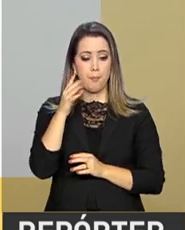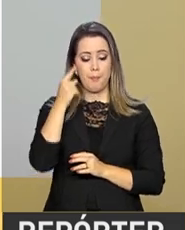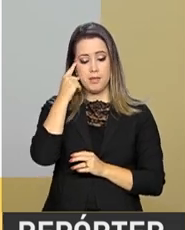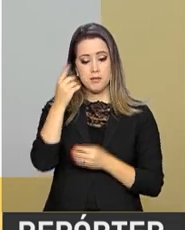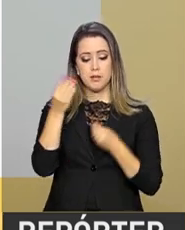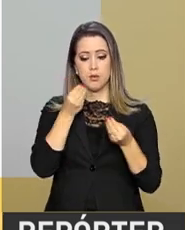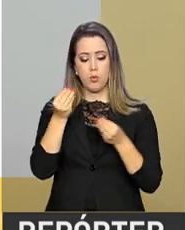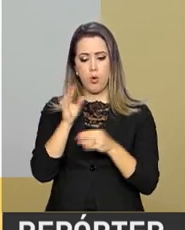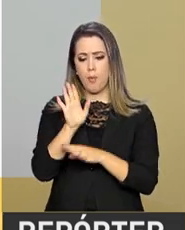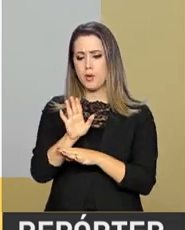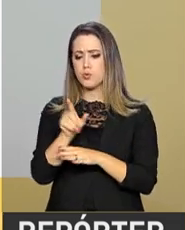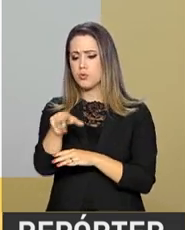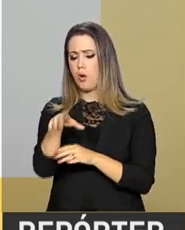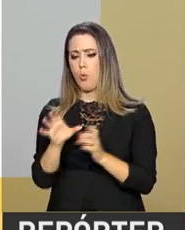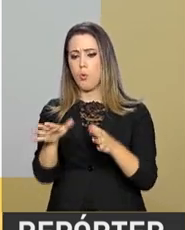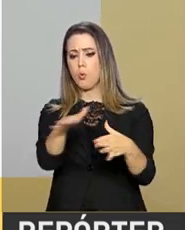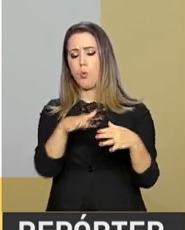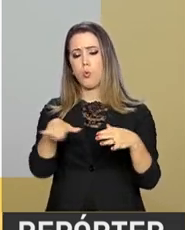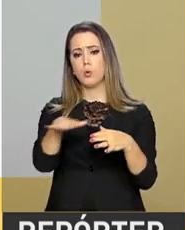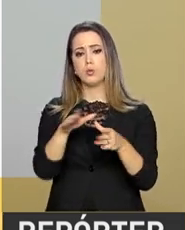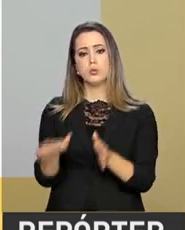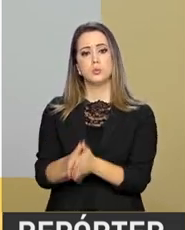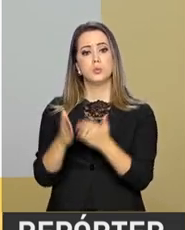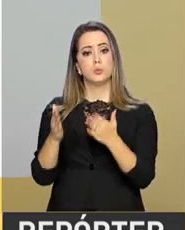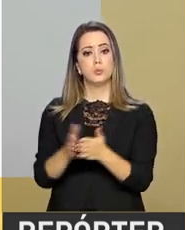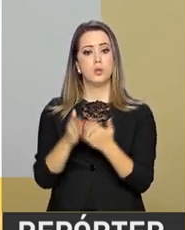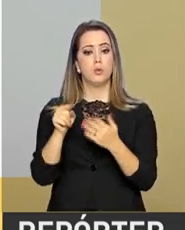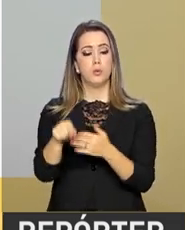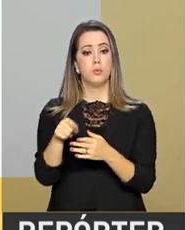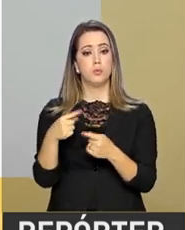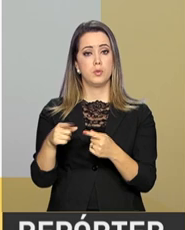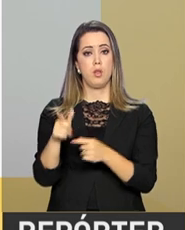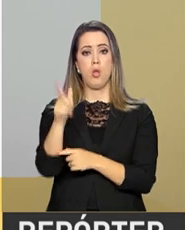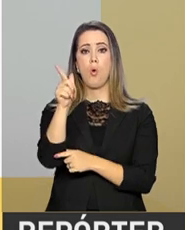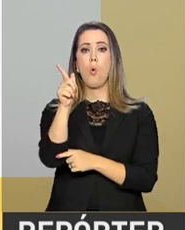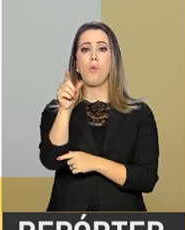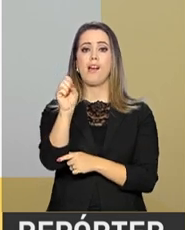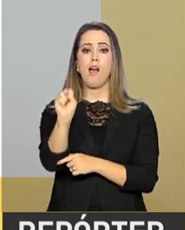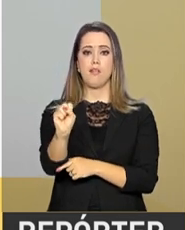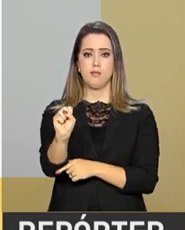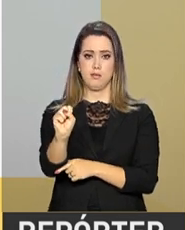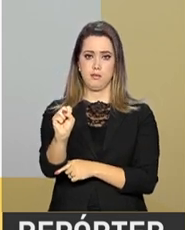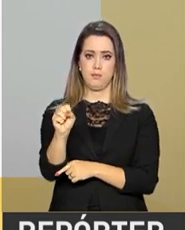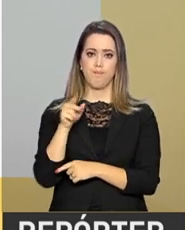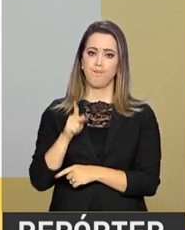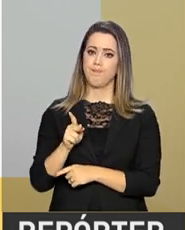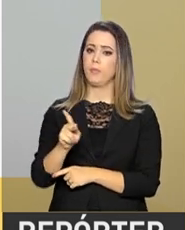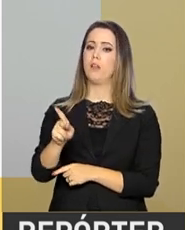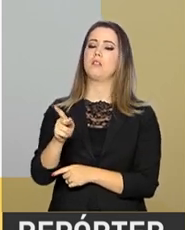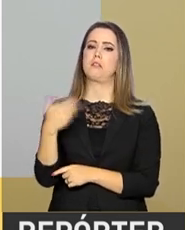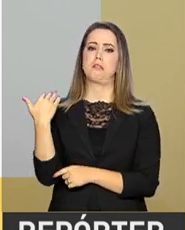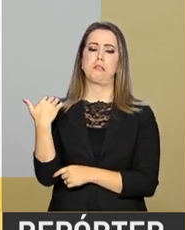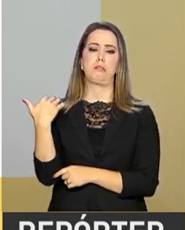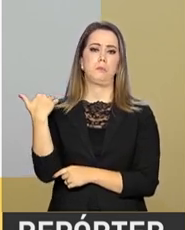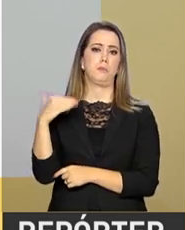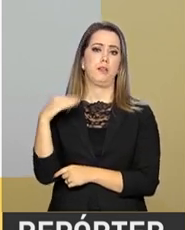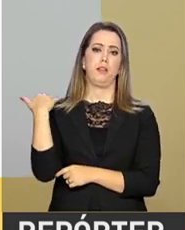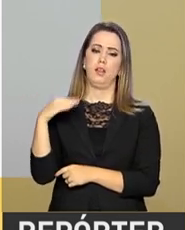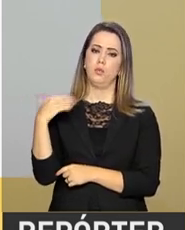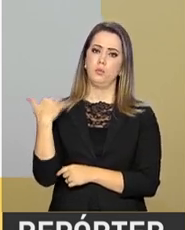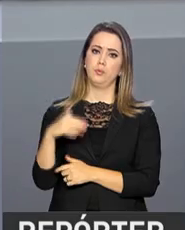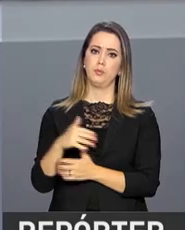dos mais pobres naturalmente para os mais pobres porque para o estado já que o gás de cozinha que sempre tem um efeito muito grande